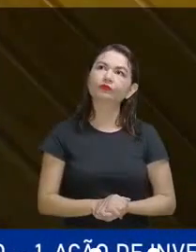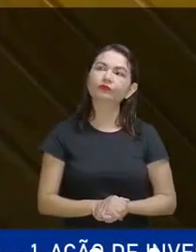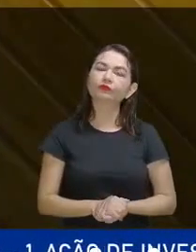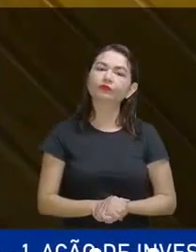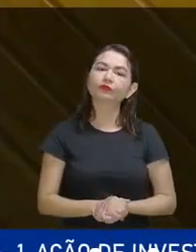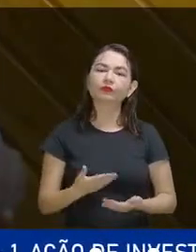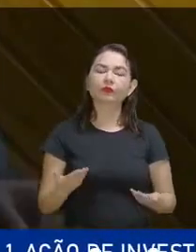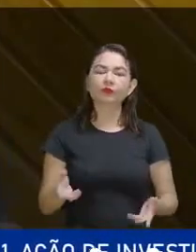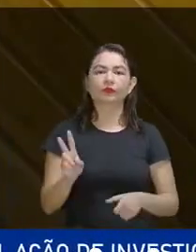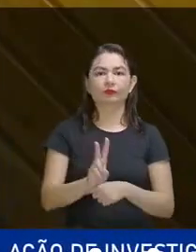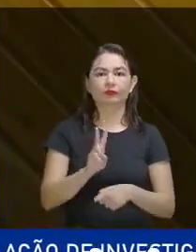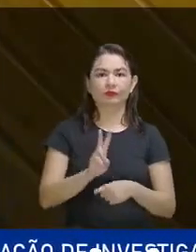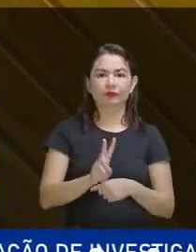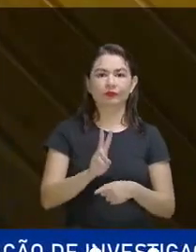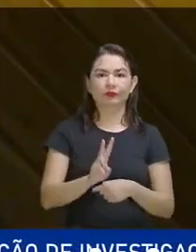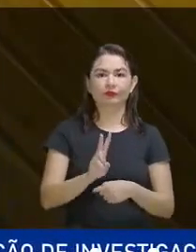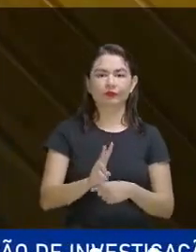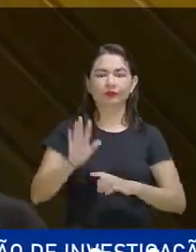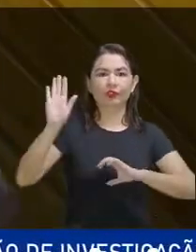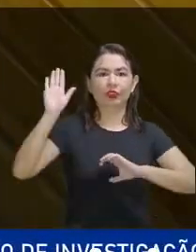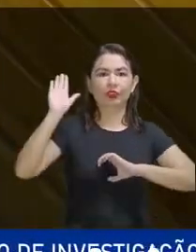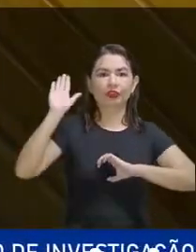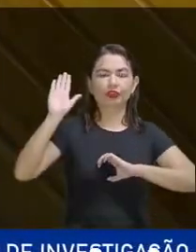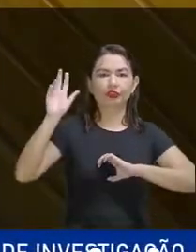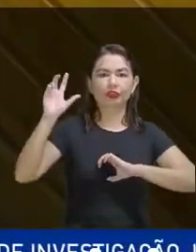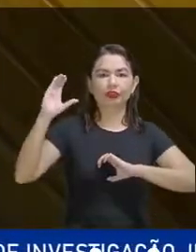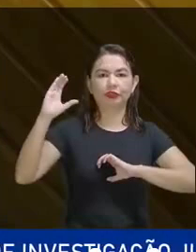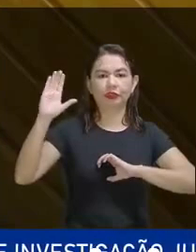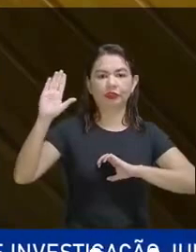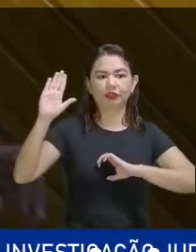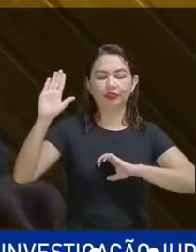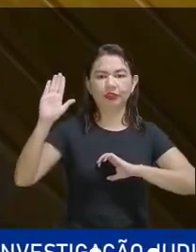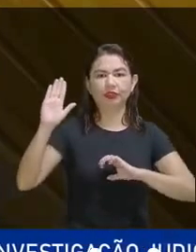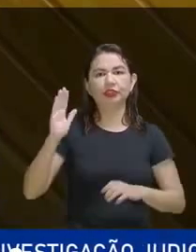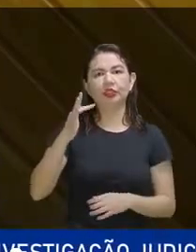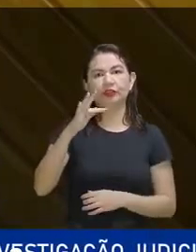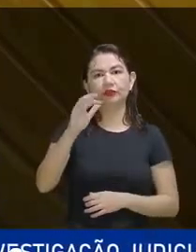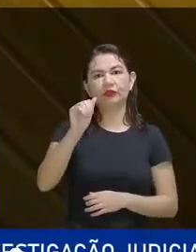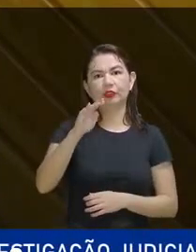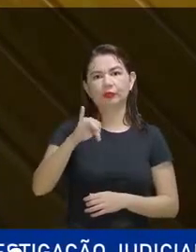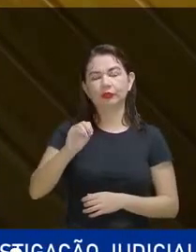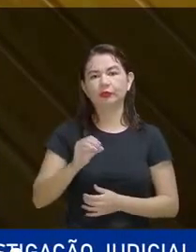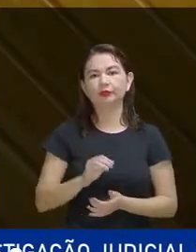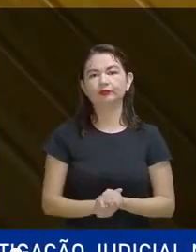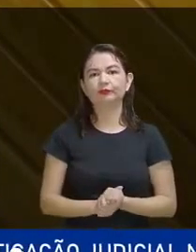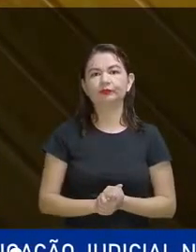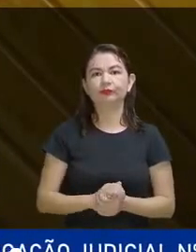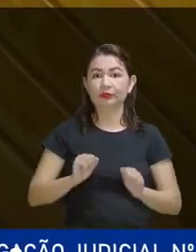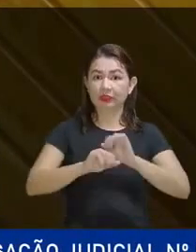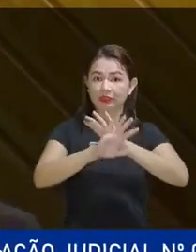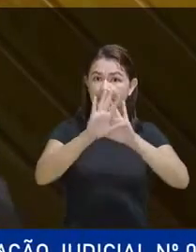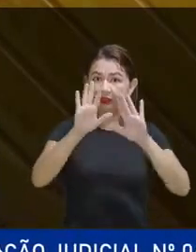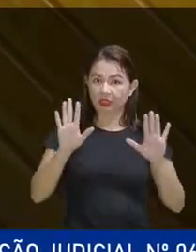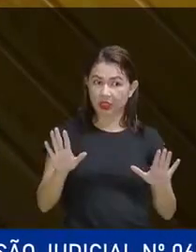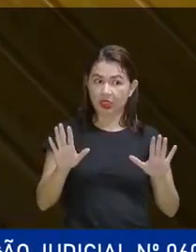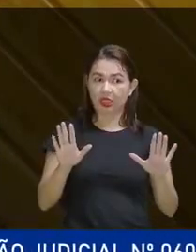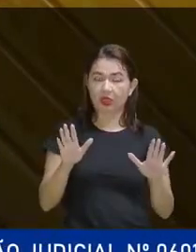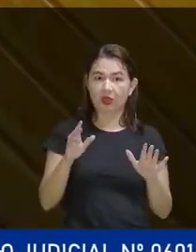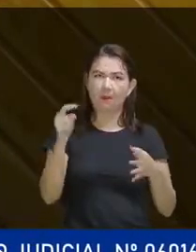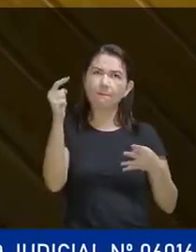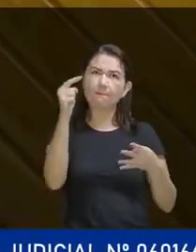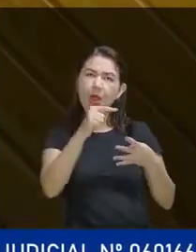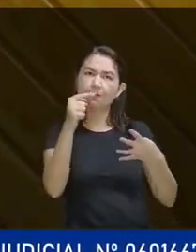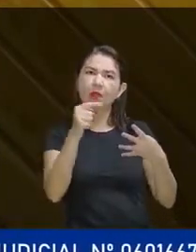de Fábio Jucá vem diante de Vossas Excelências jogar luz. Fazendo uso da tribuna, o advogado Luciano